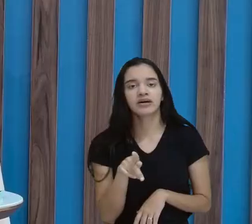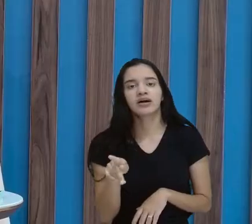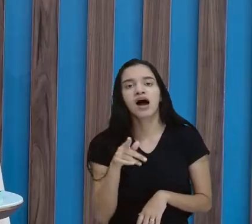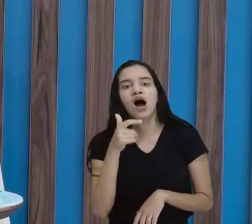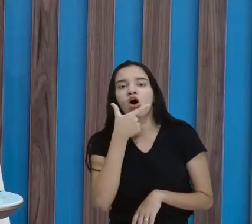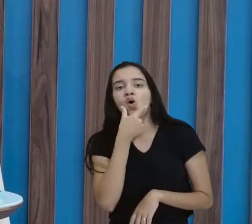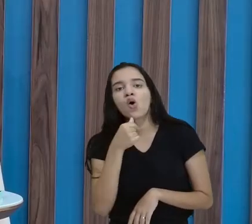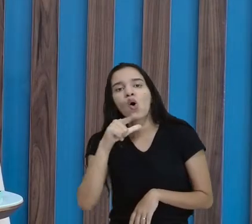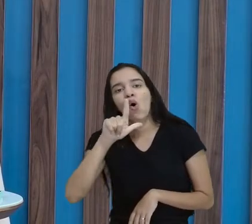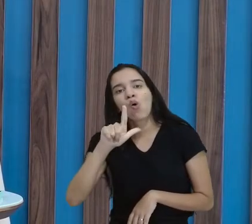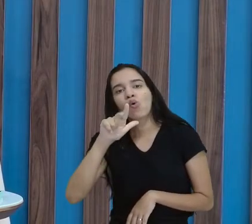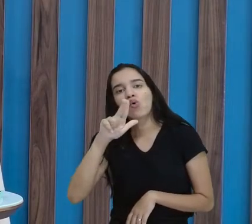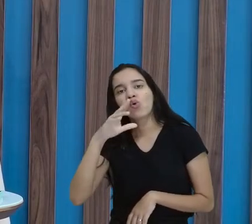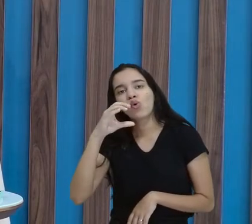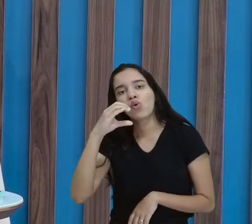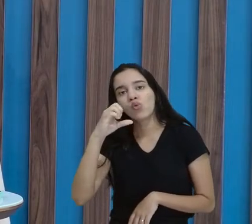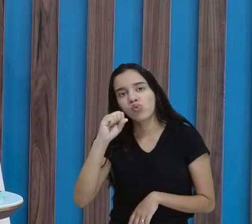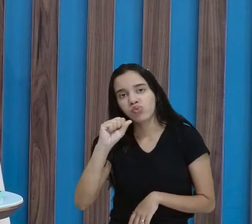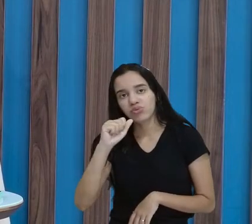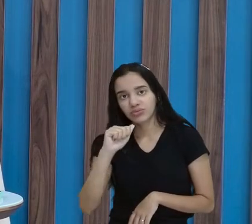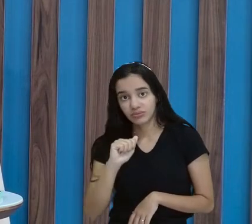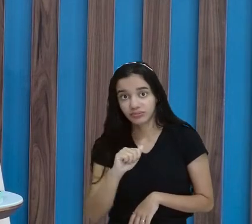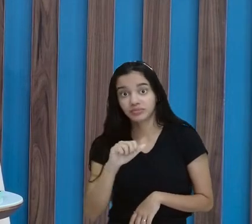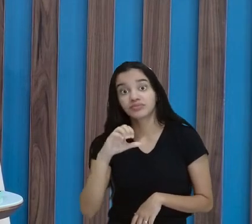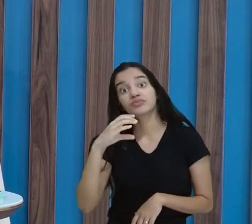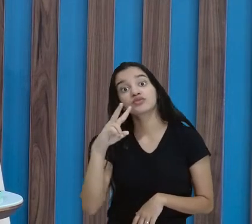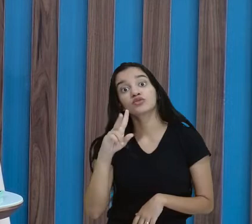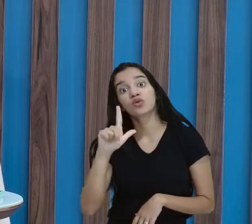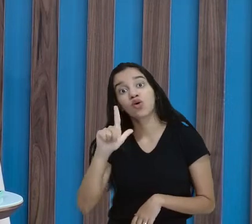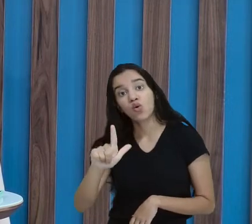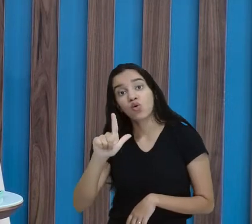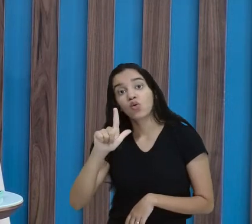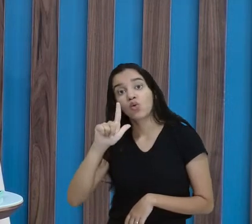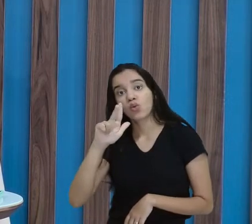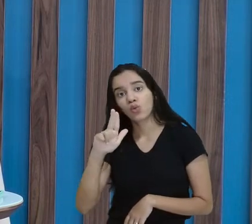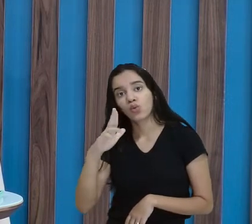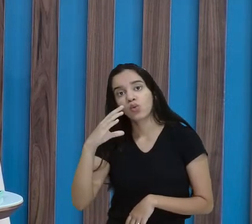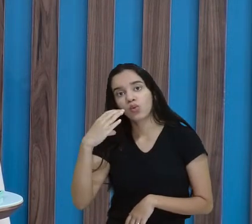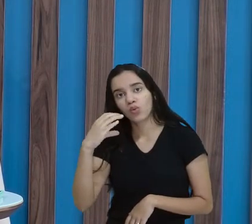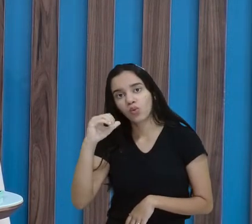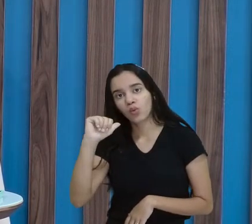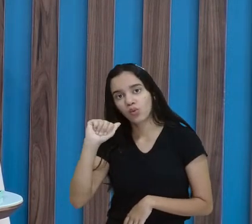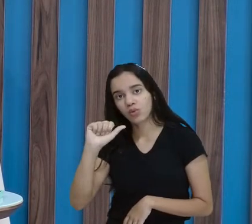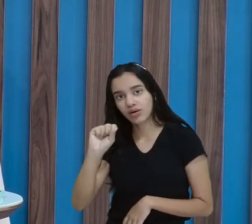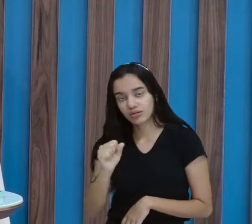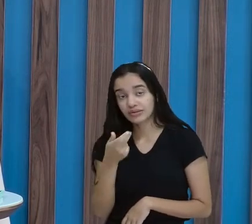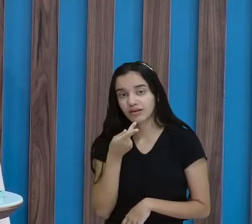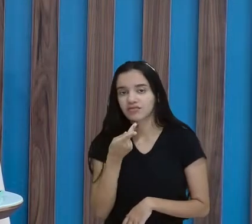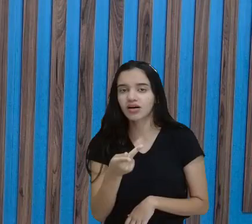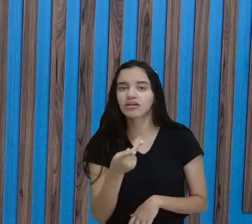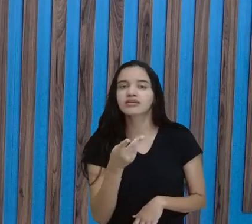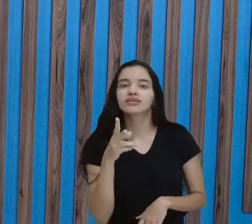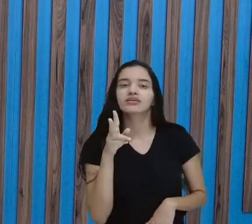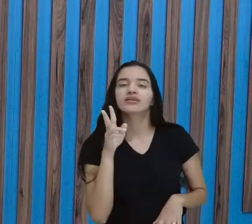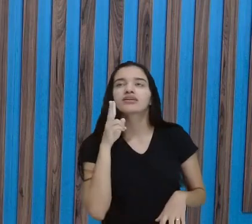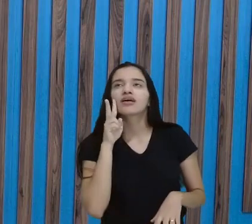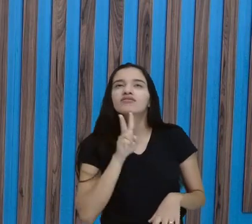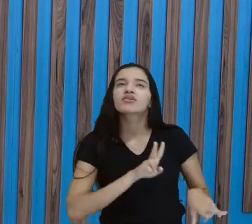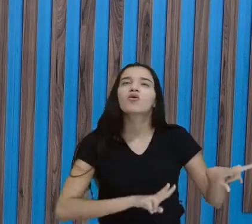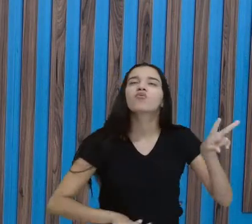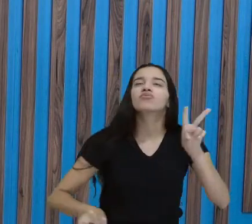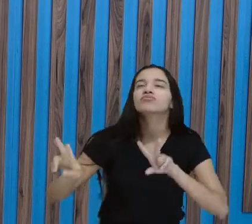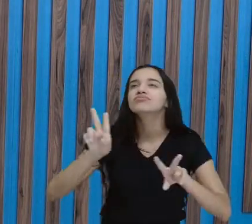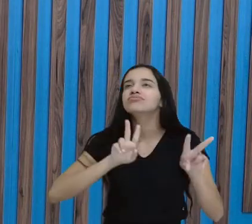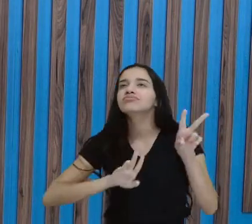está dizendo que ao olhar da porta da casa dele, ele está vendo o vento e o silêncio. Nossa, olha que coisa linda, até